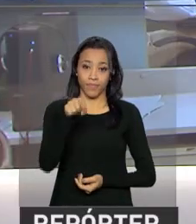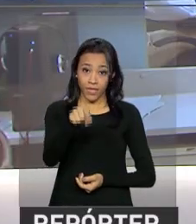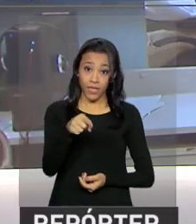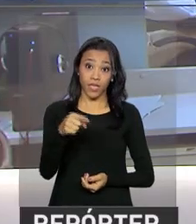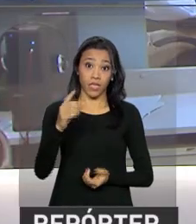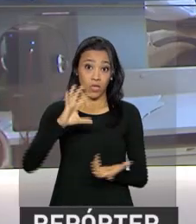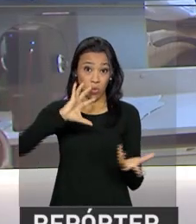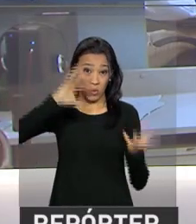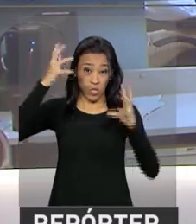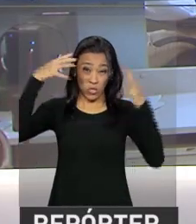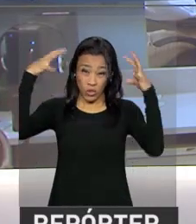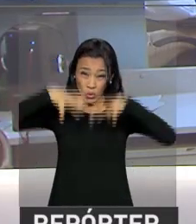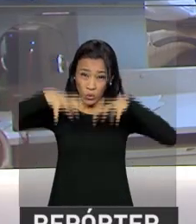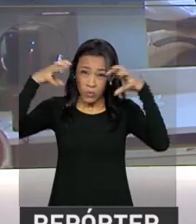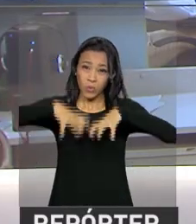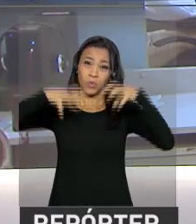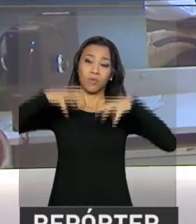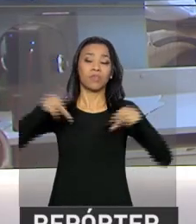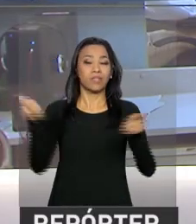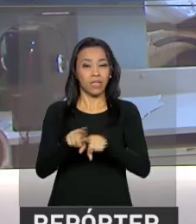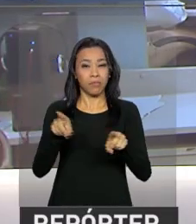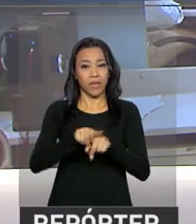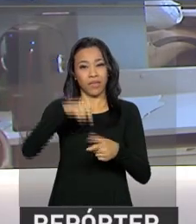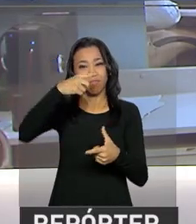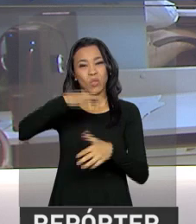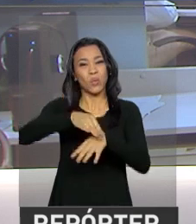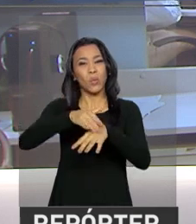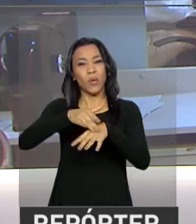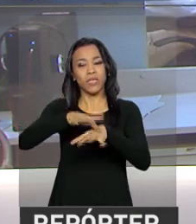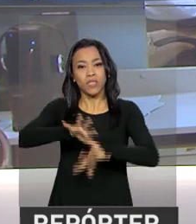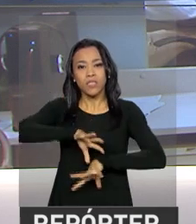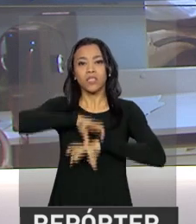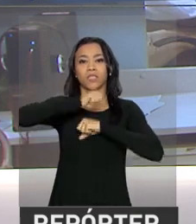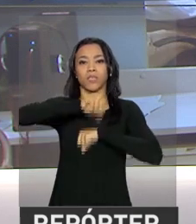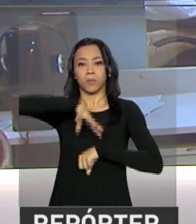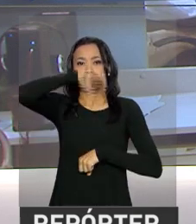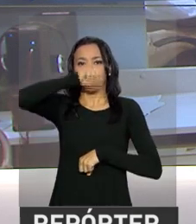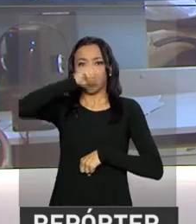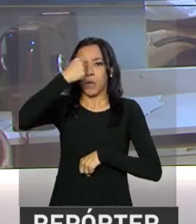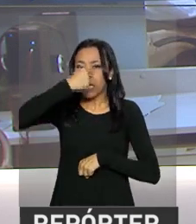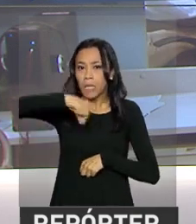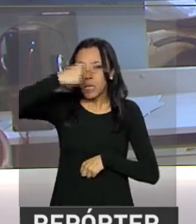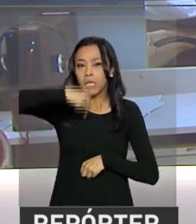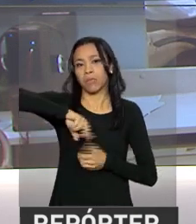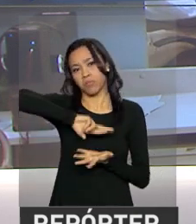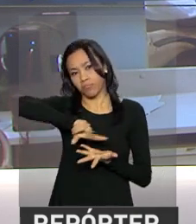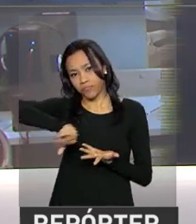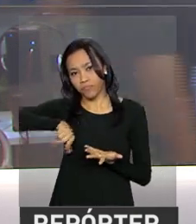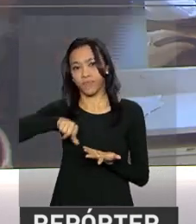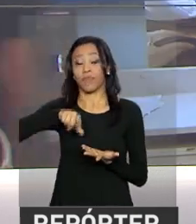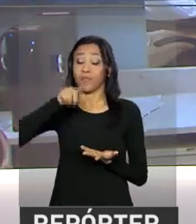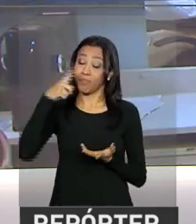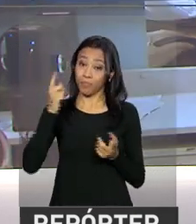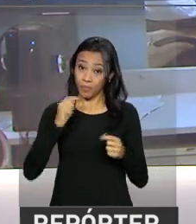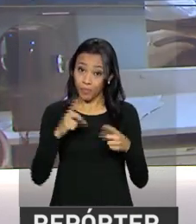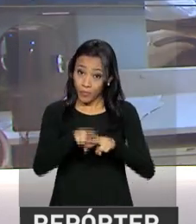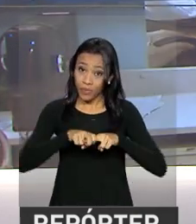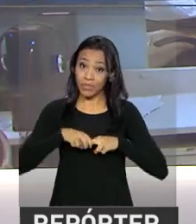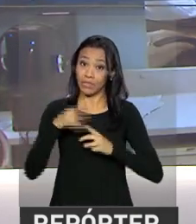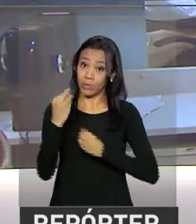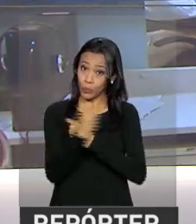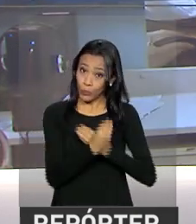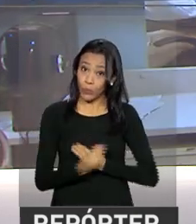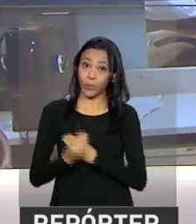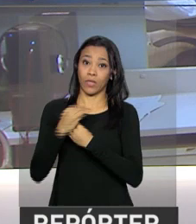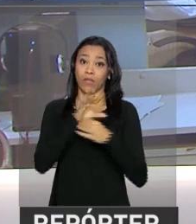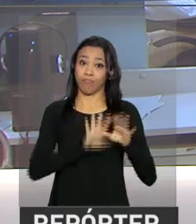o inverno, aumentam também as doenças respiratórias, como gripes e resfriados. Por isso, os cuidados precisam ser redobrados.